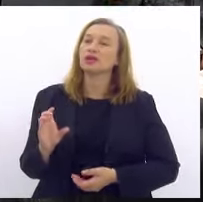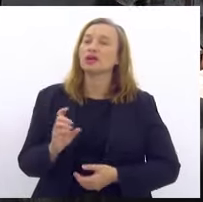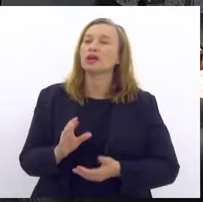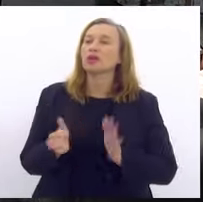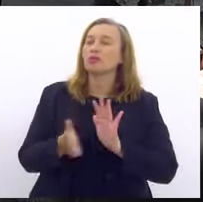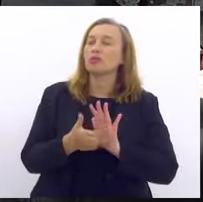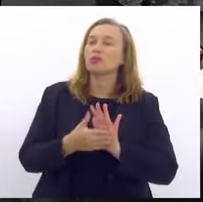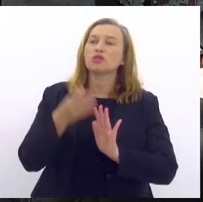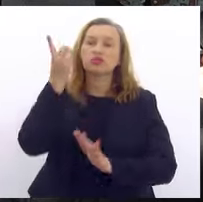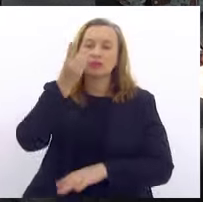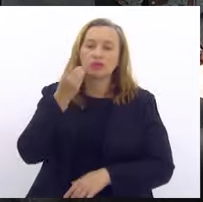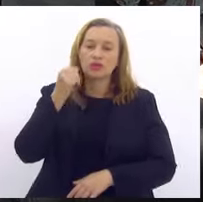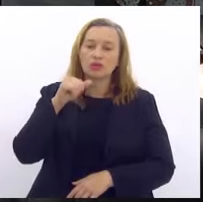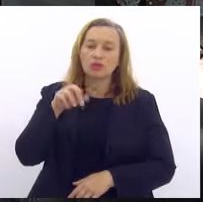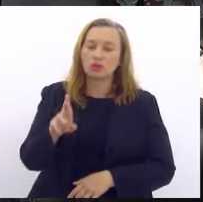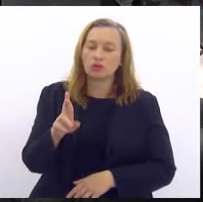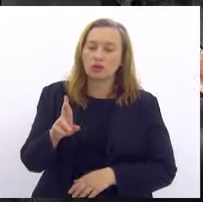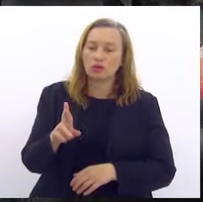gentileza.